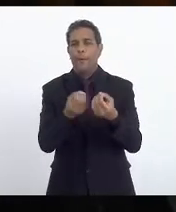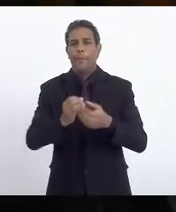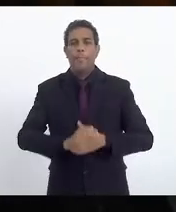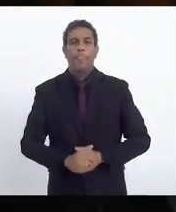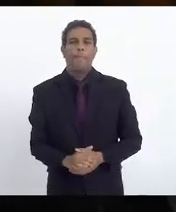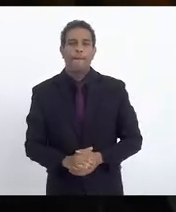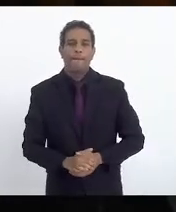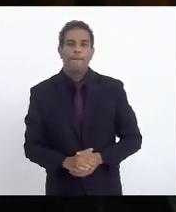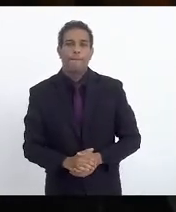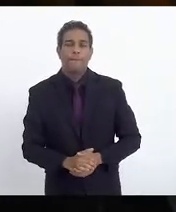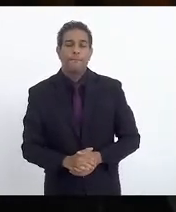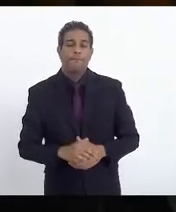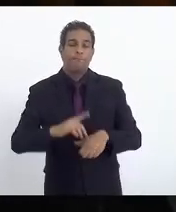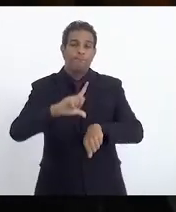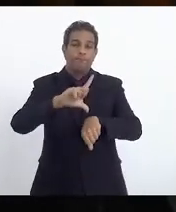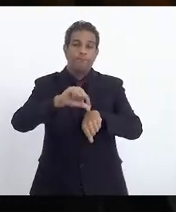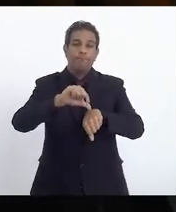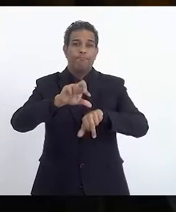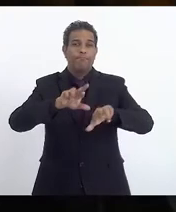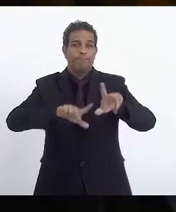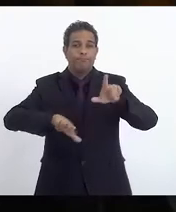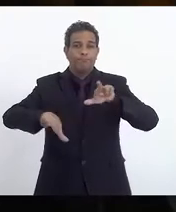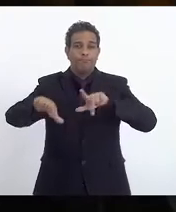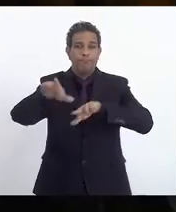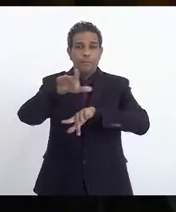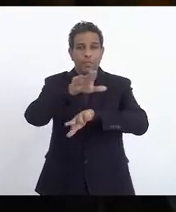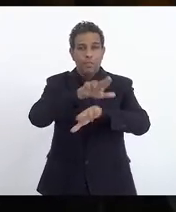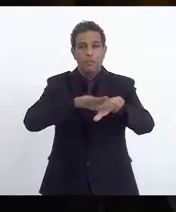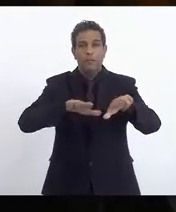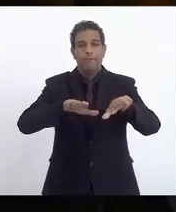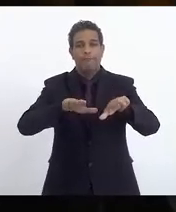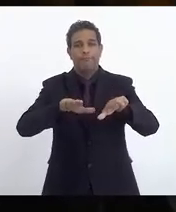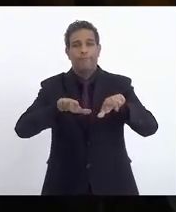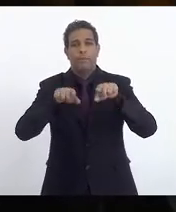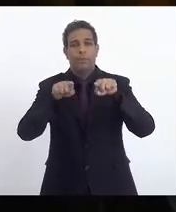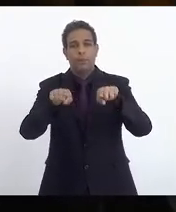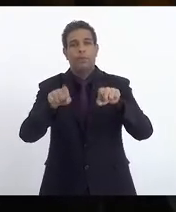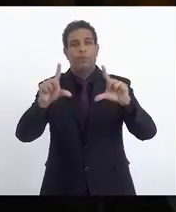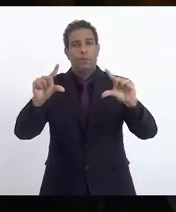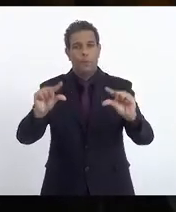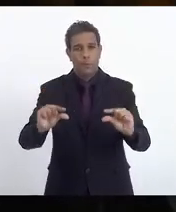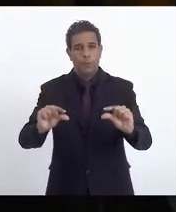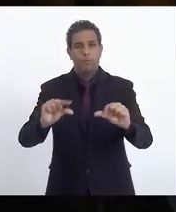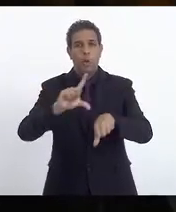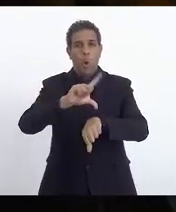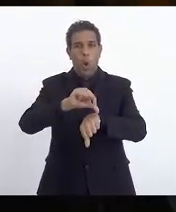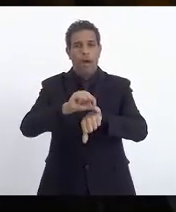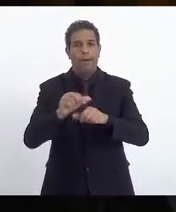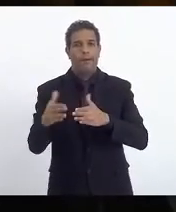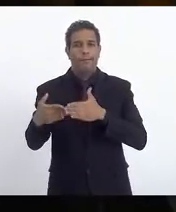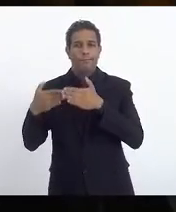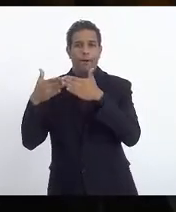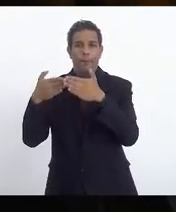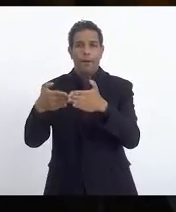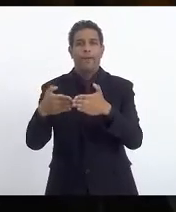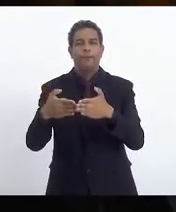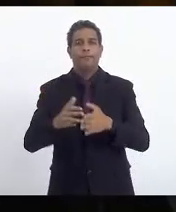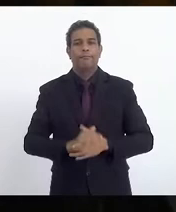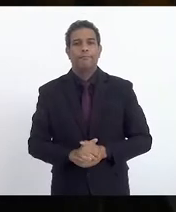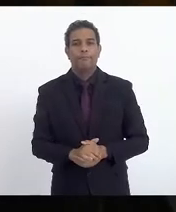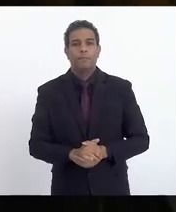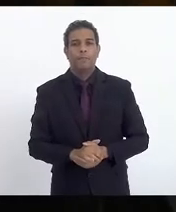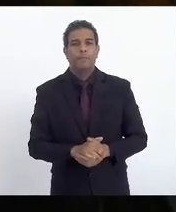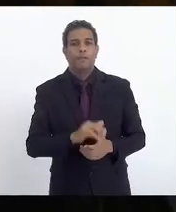15 os horários foram drasticamente afetados reduzidos e afetados na linha de